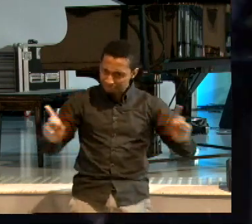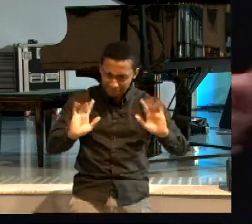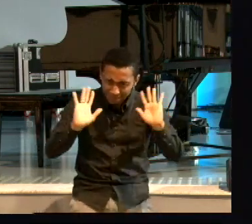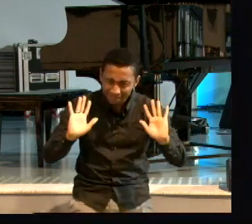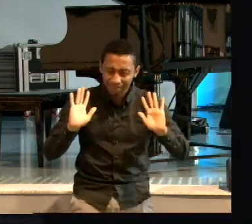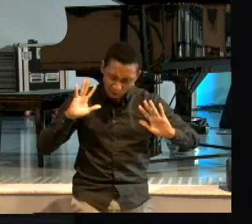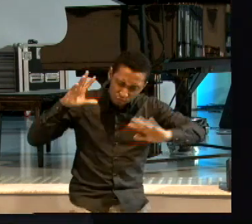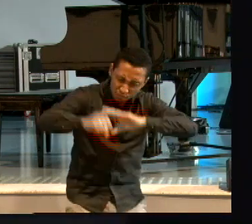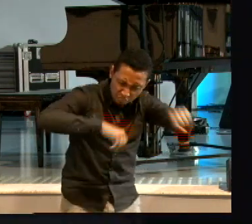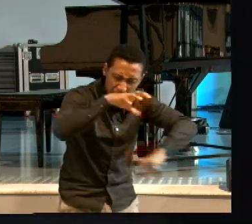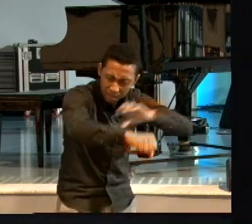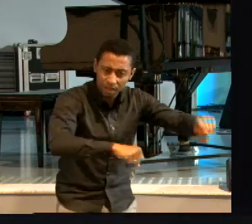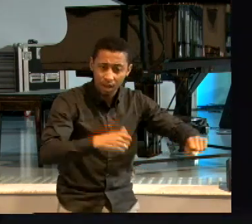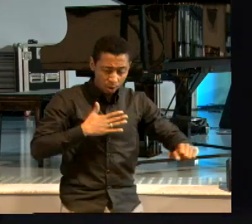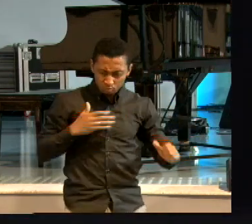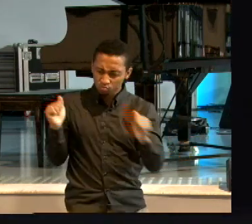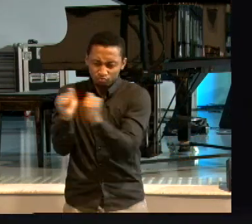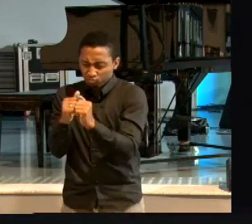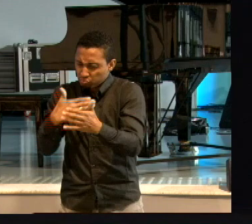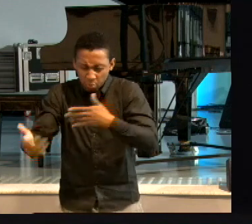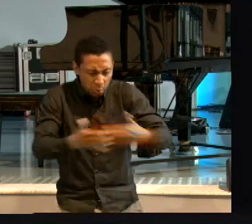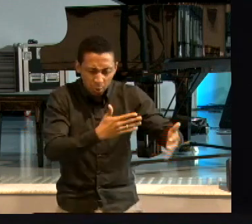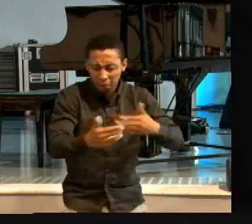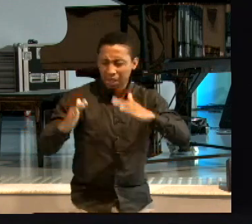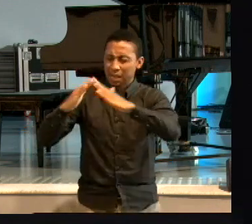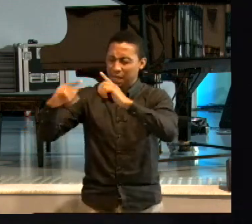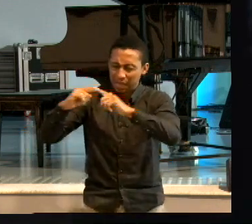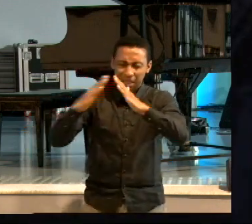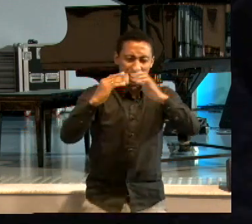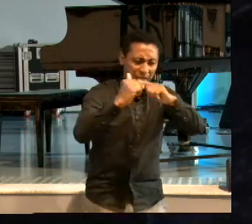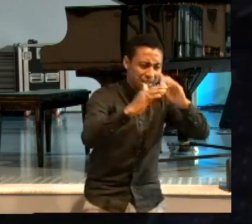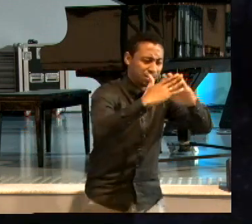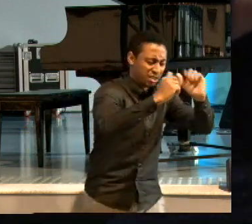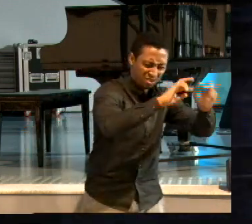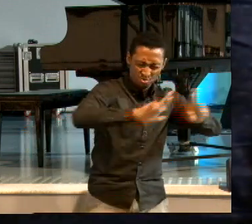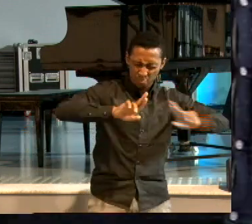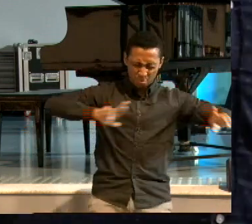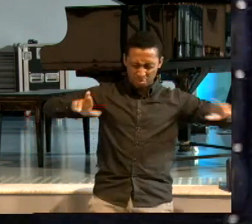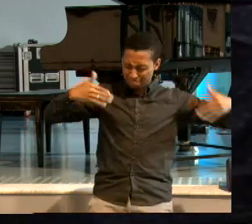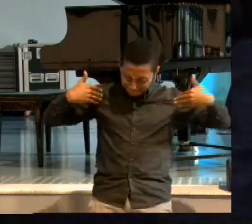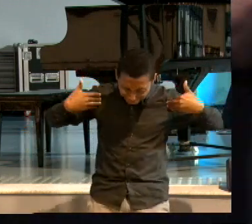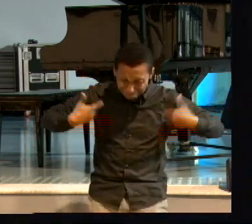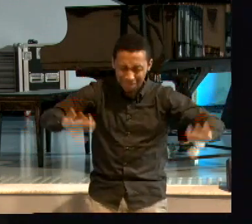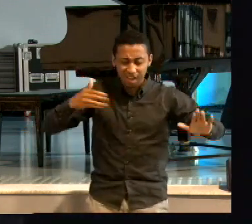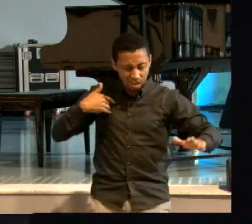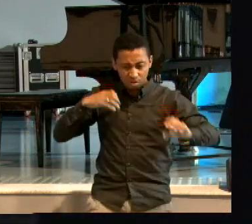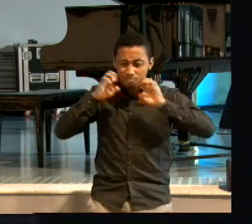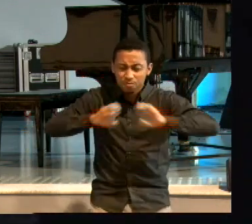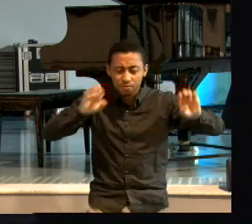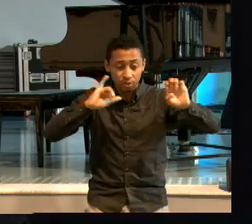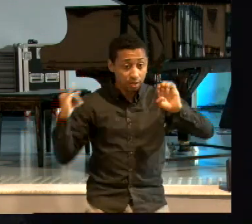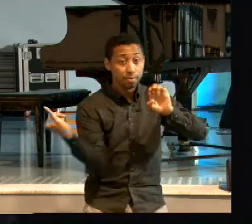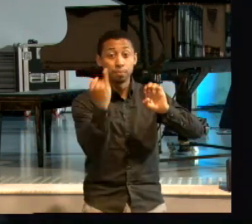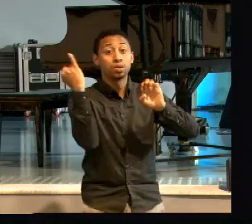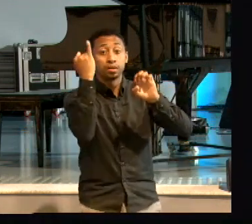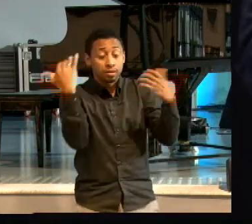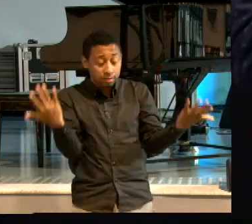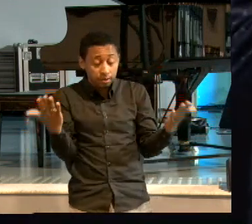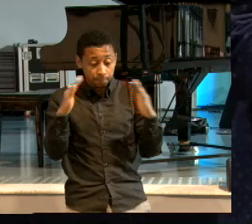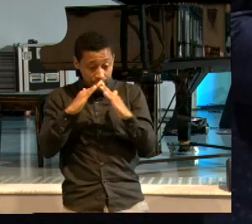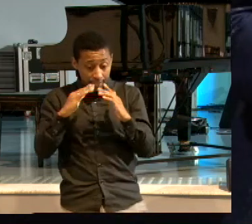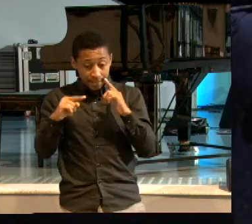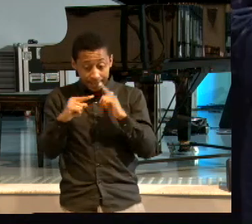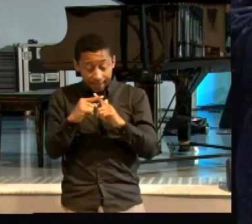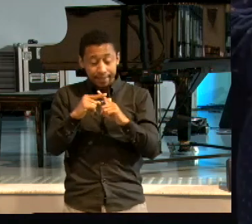com os luteranos. Se você quiser falar a respeito dos dons, eu estou com os pentecostais. Se quiser falar de santidade, eu estou com os wesleyanos. O que a igreja